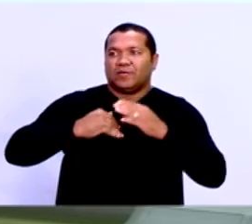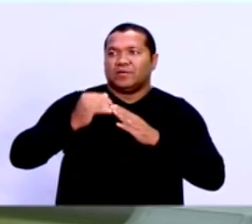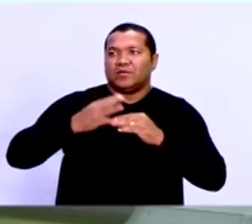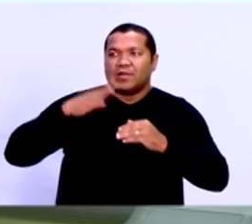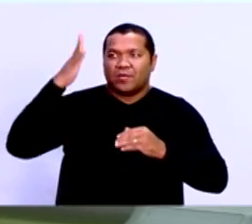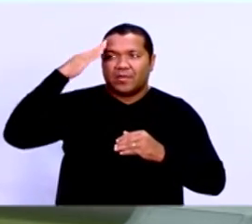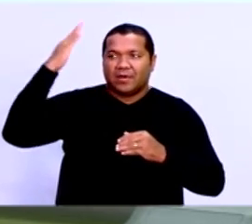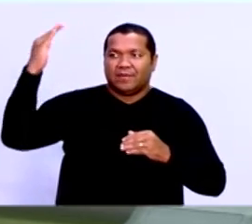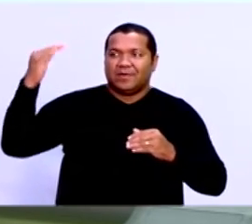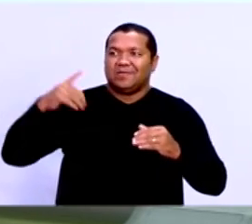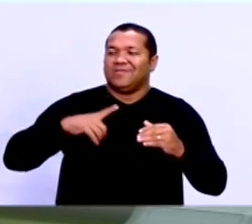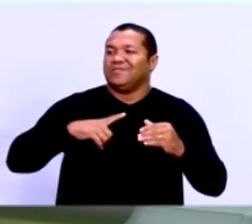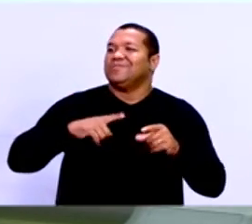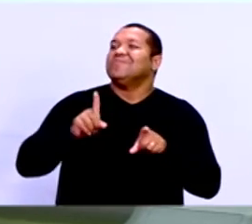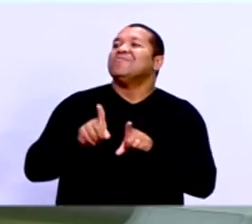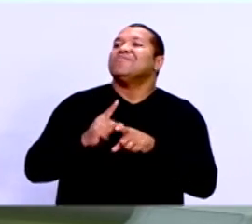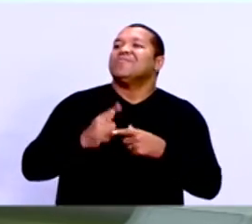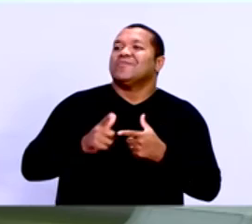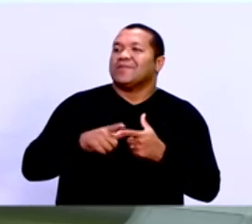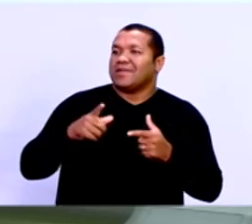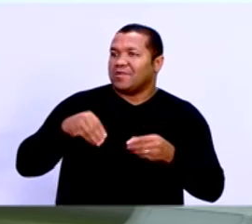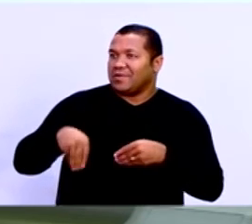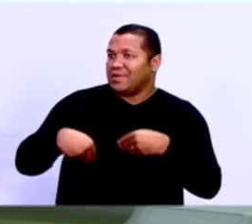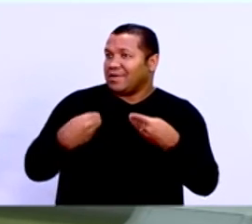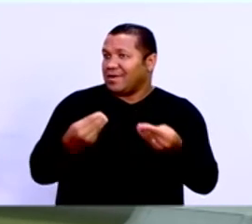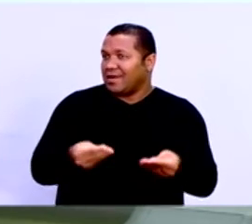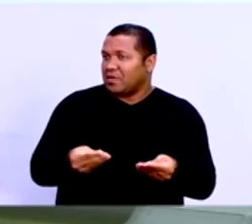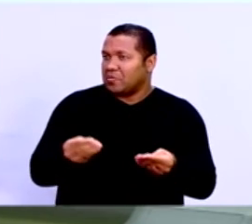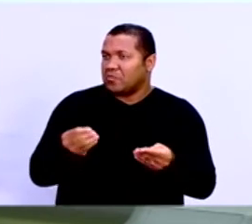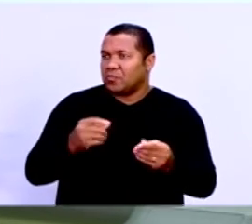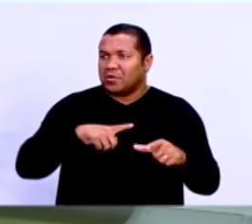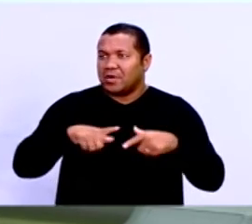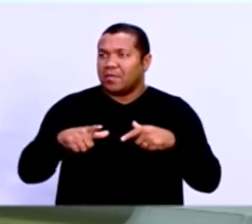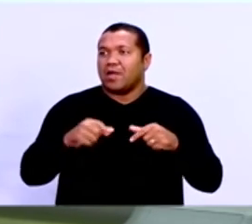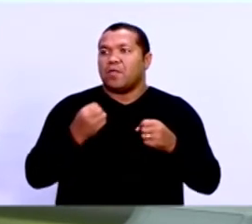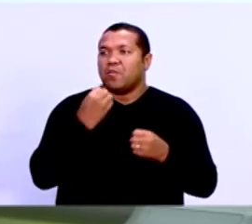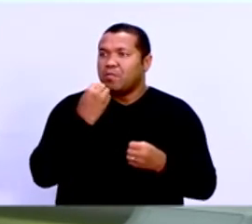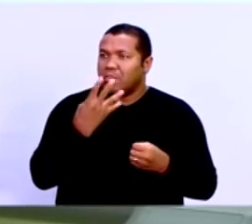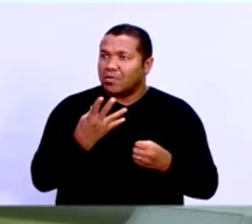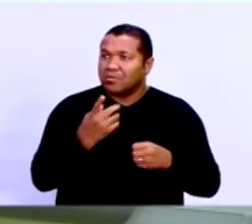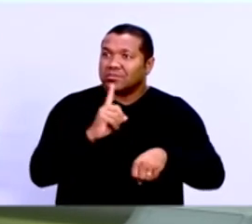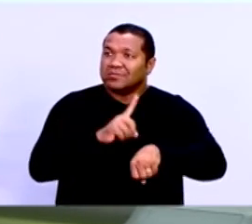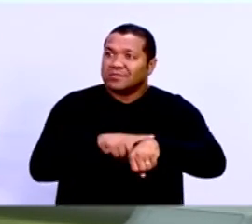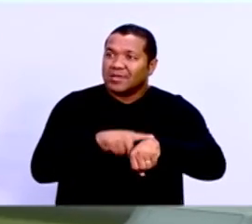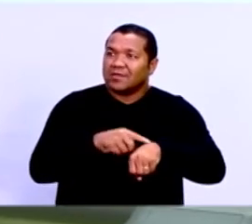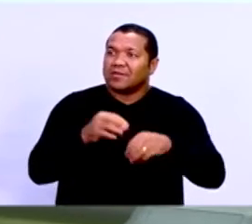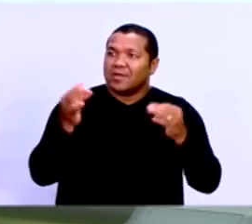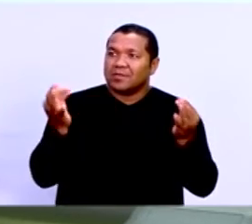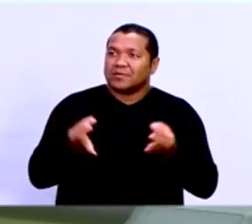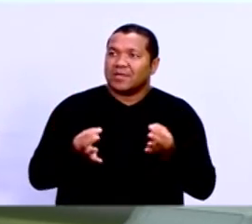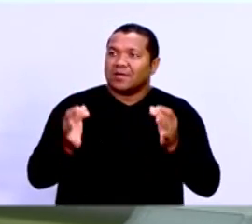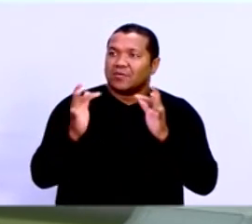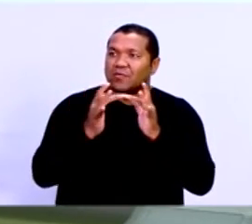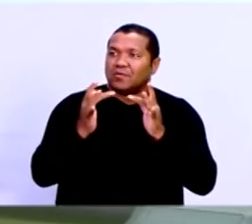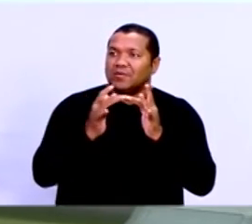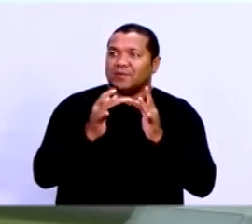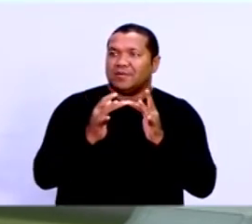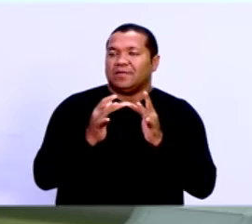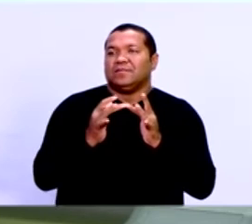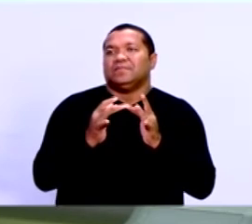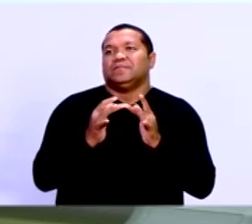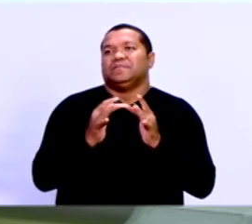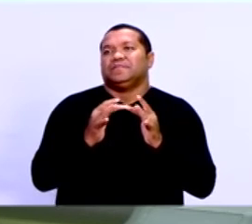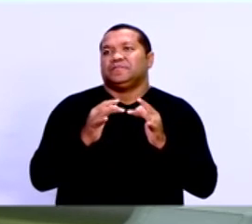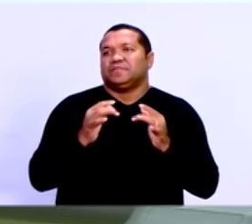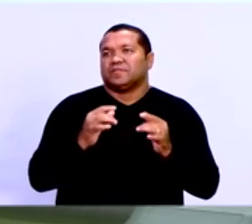mais porque eu entreguei o meu projeto no horário e eu posso sim então começar um outro e até